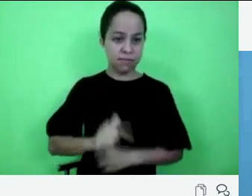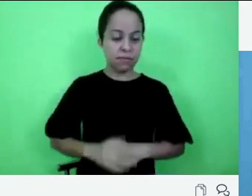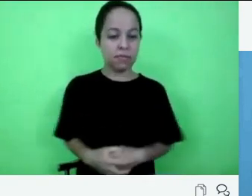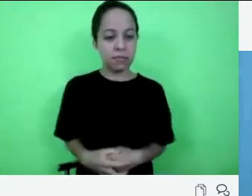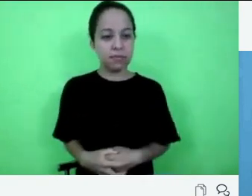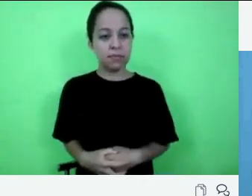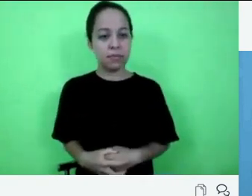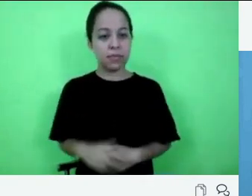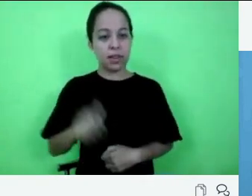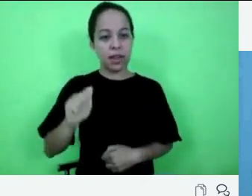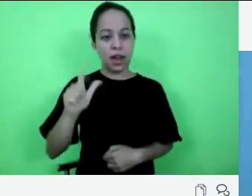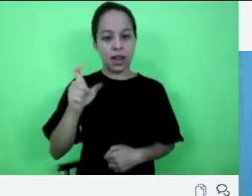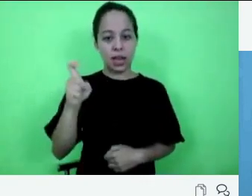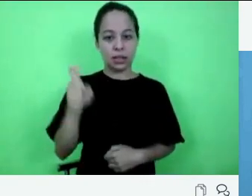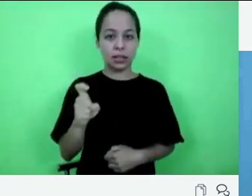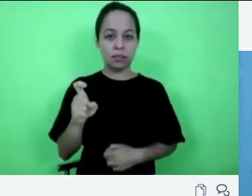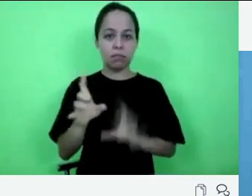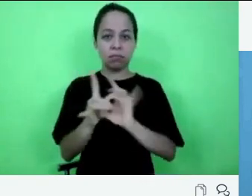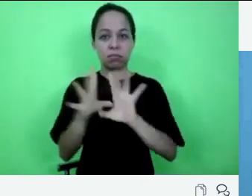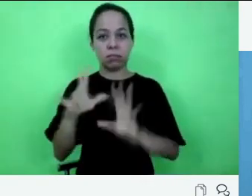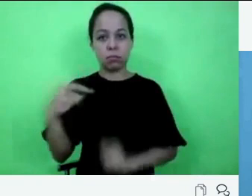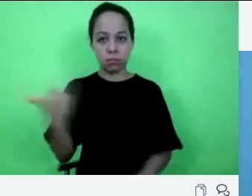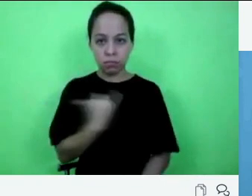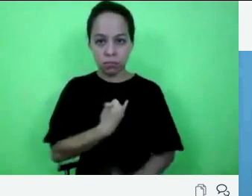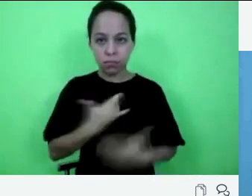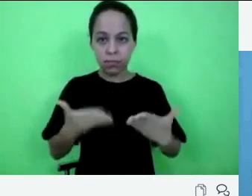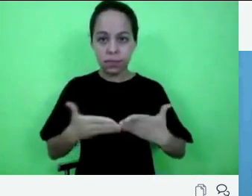Alexa, assim que puder começar, você já me informa, tá?